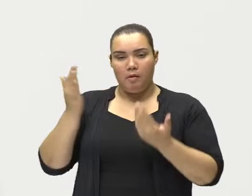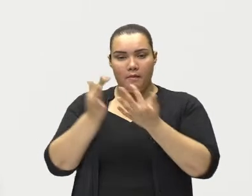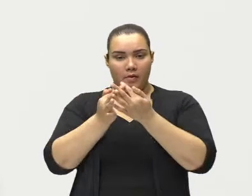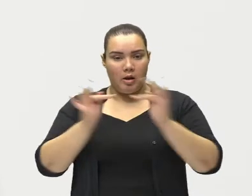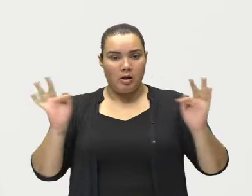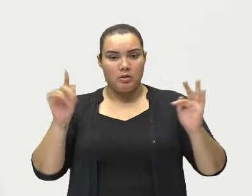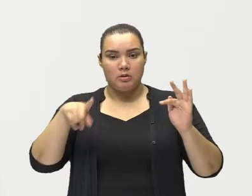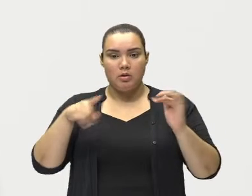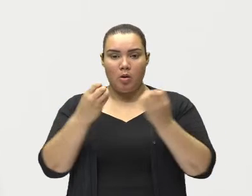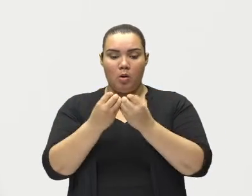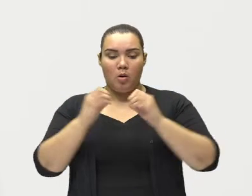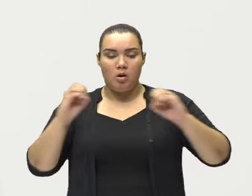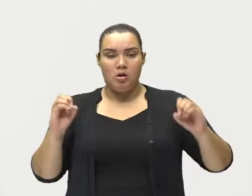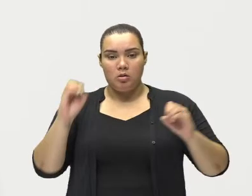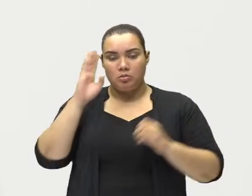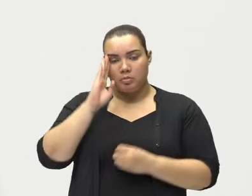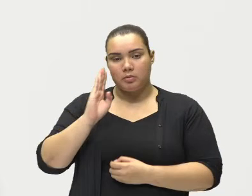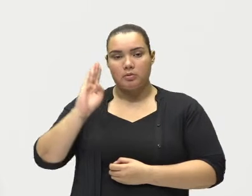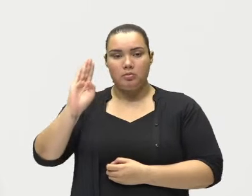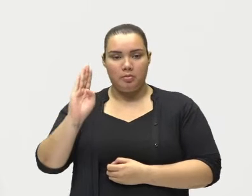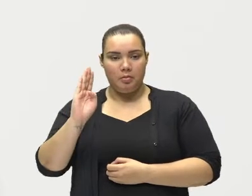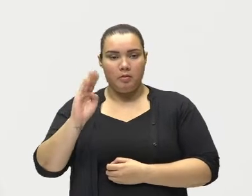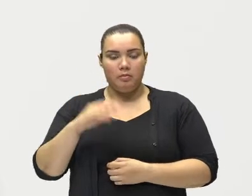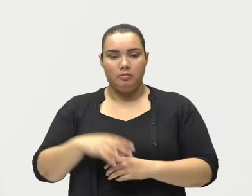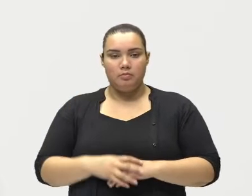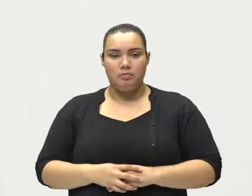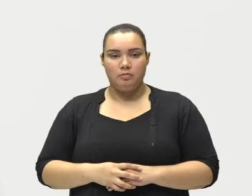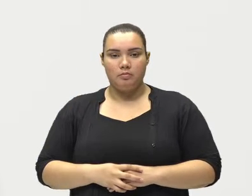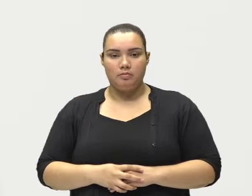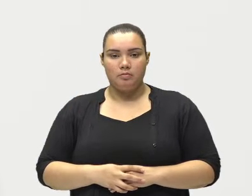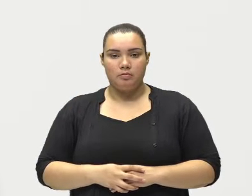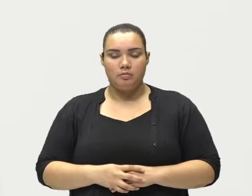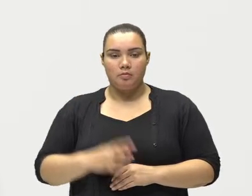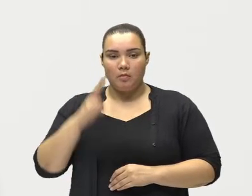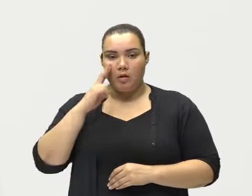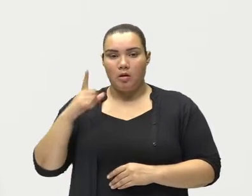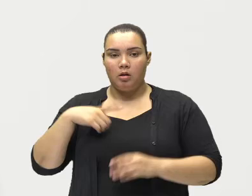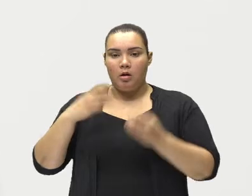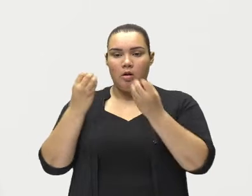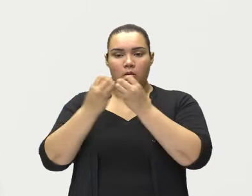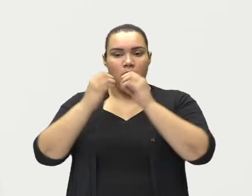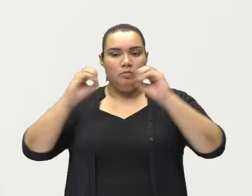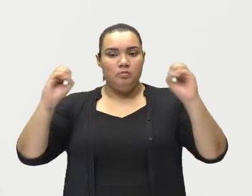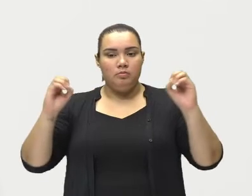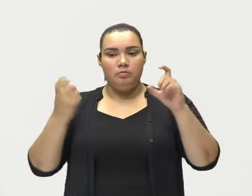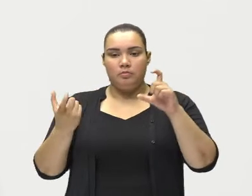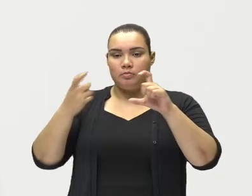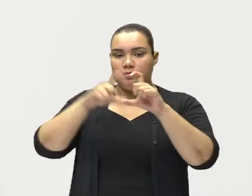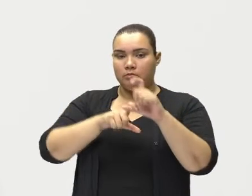sonhar quando Ismália enlouqueceu. Então, temos aqui uma oração subordinada.